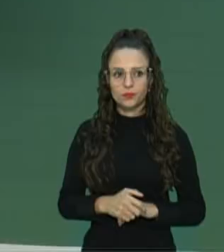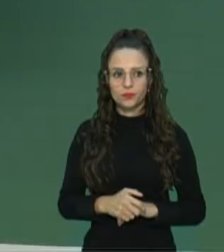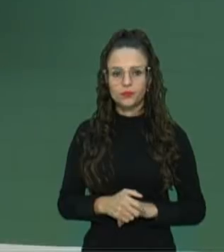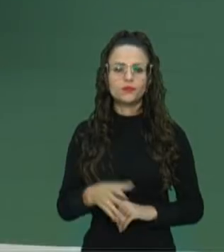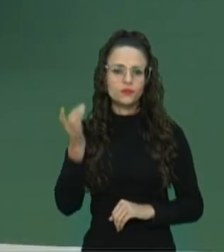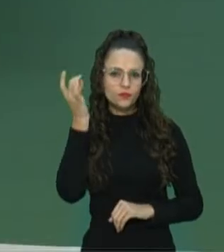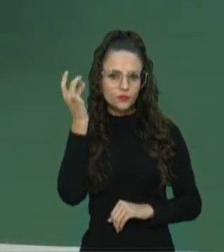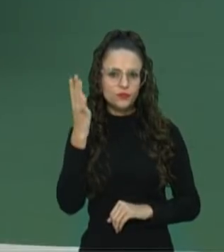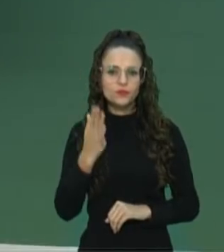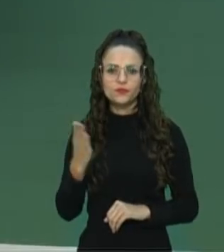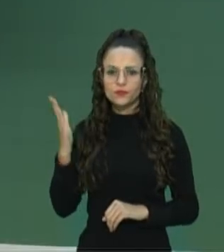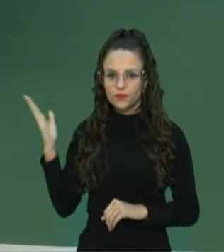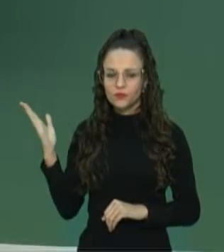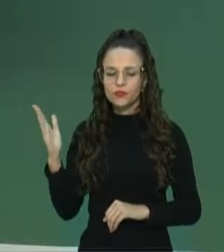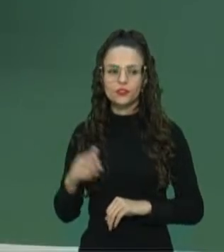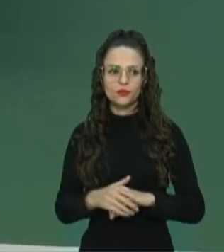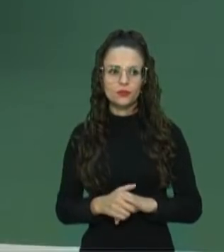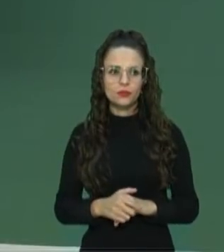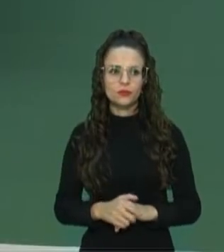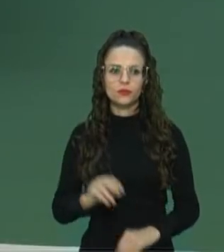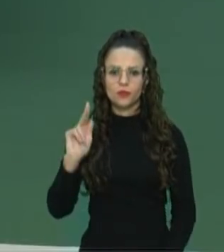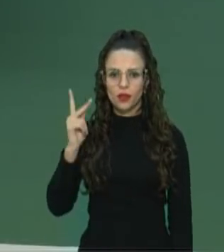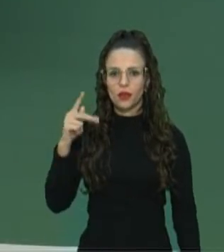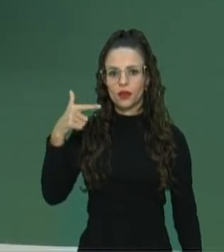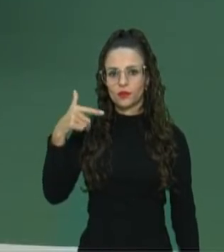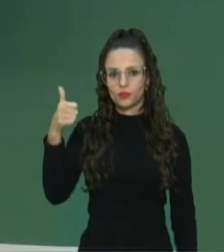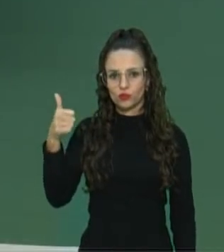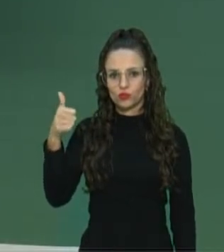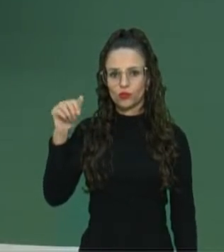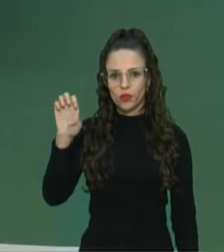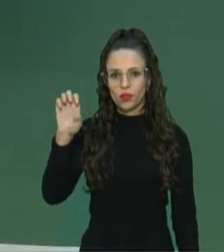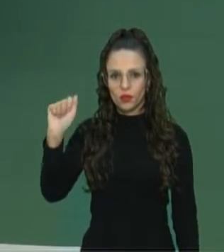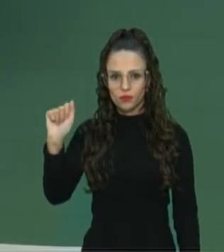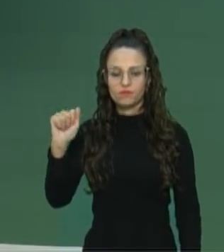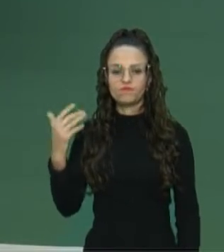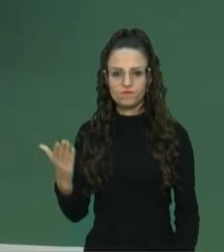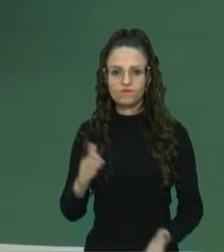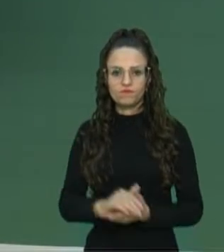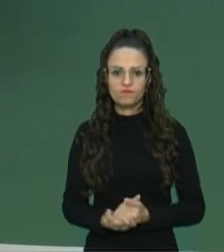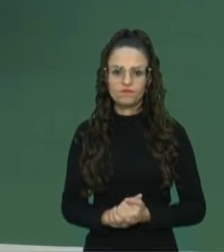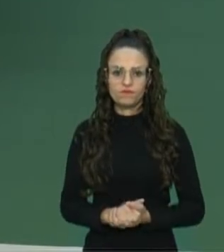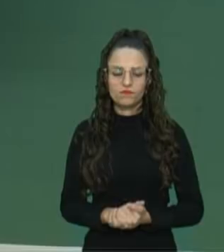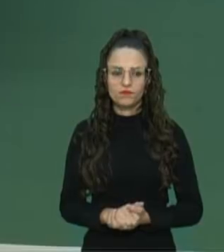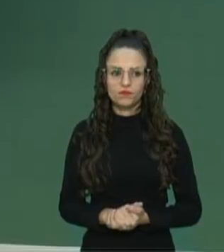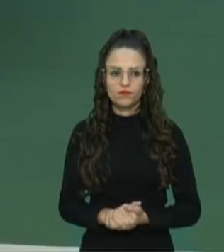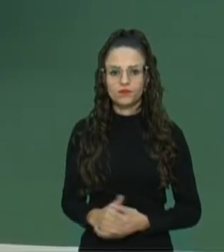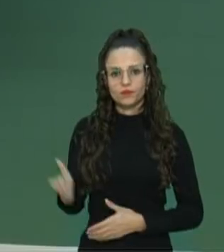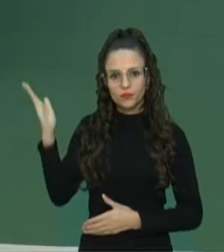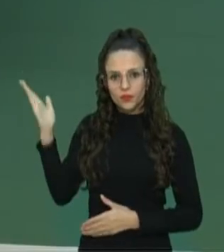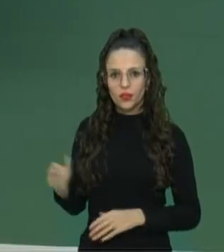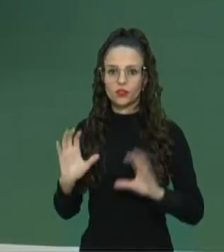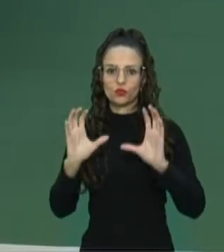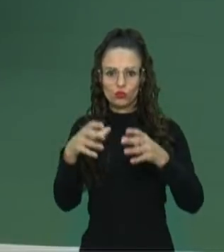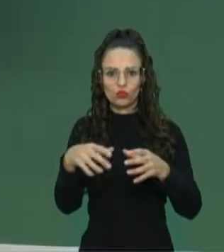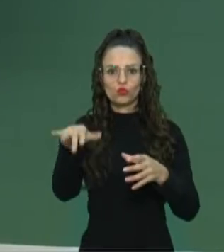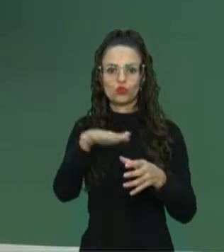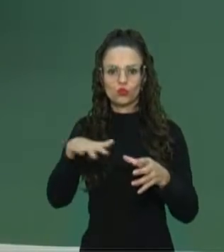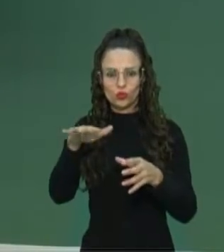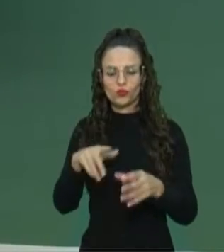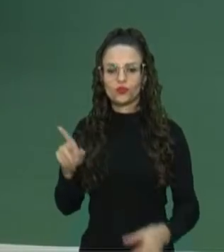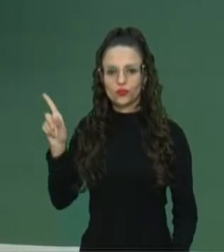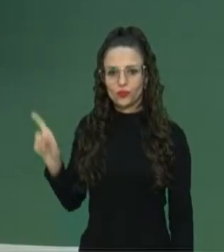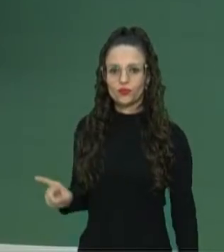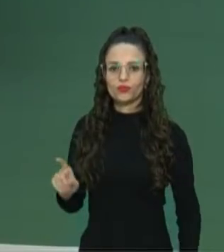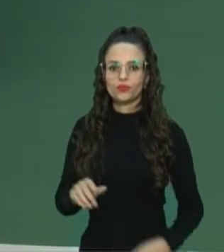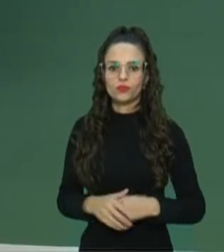tranquilo essa interpretação, né? H, 21, E e A. Então foi um mapa utilizado para essas categorias, como está na